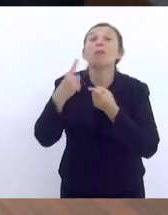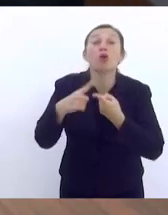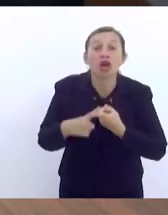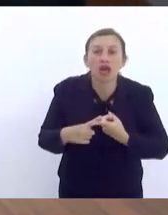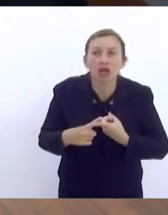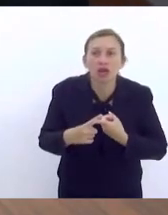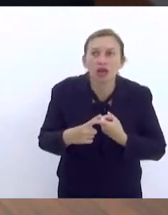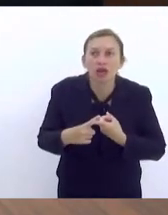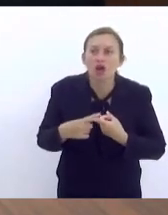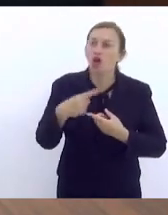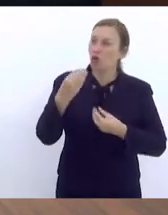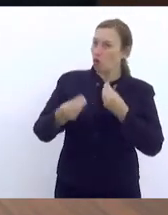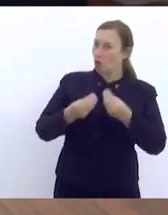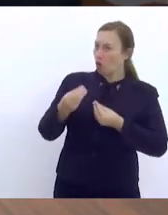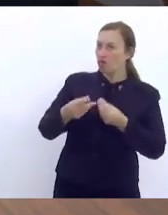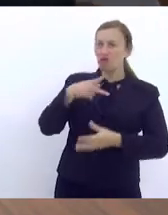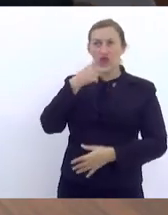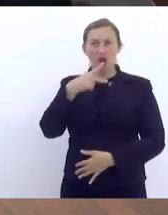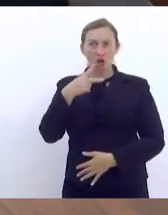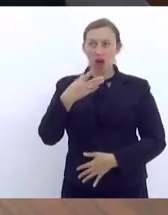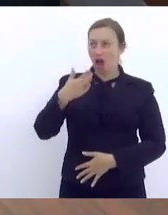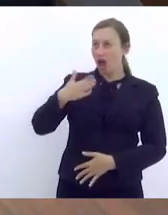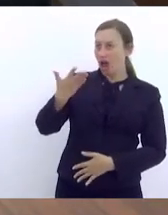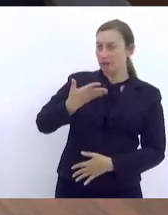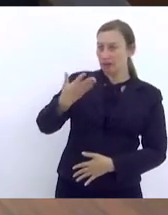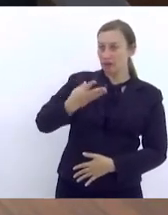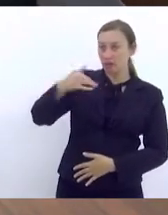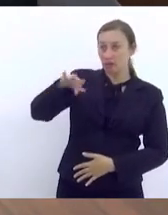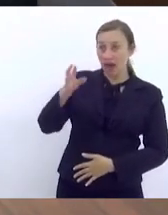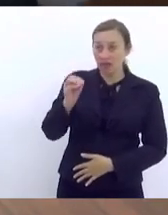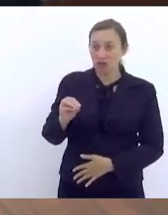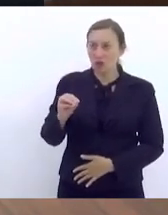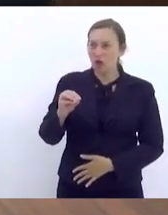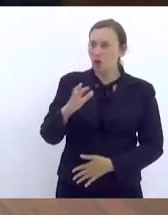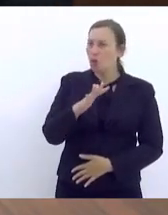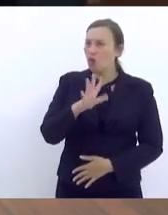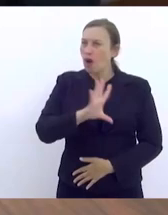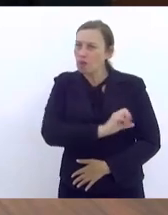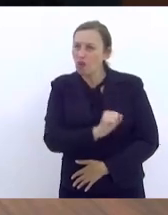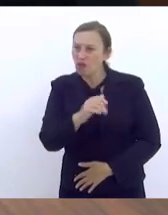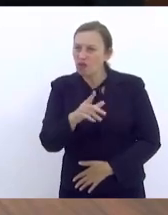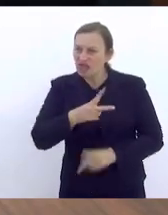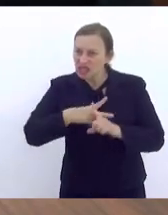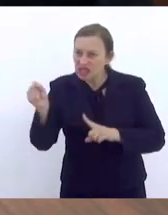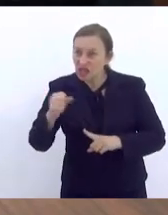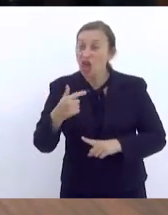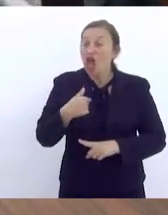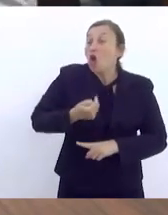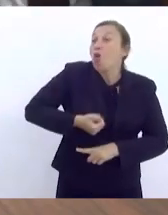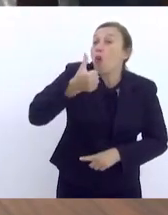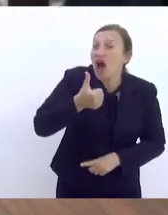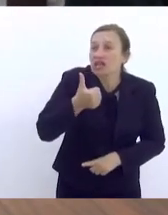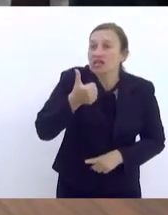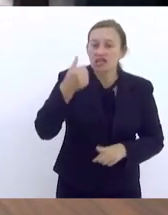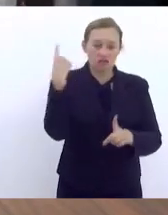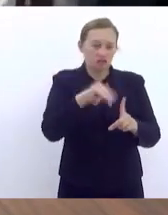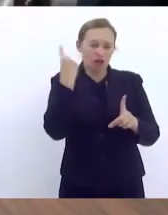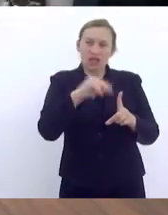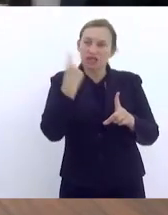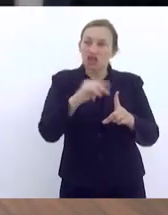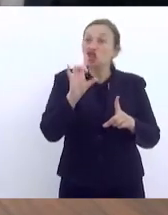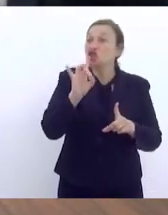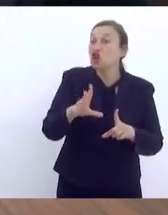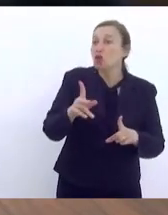Como disse aqui nosso amigo Márcio Roberto amor venceu gente eu não tô de brincadeira eu quase fui linchada apenas